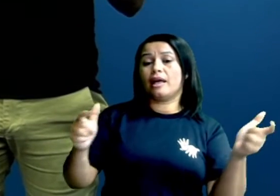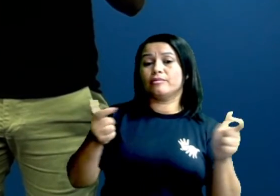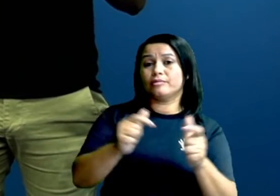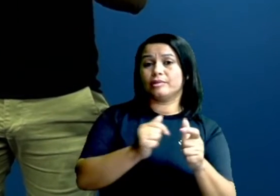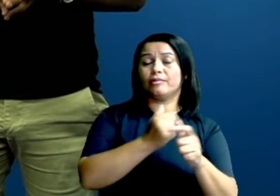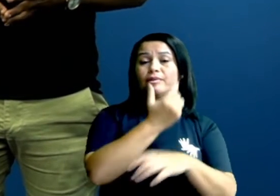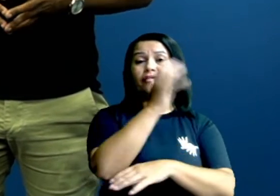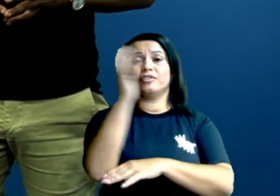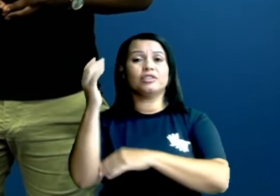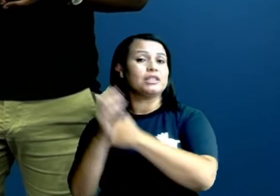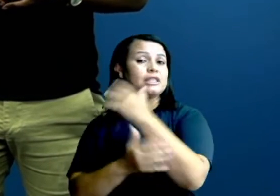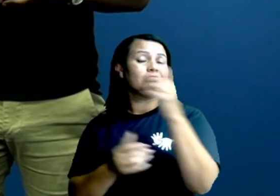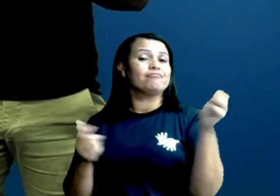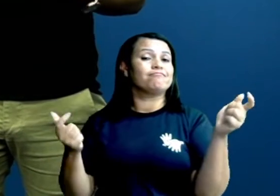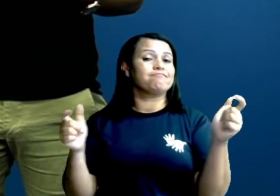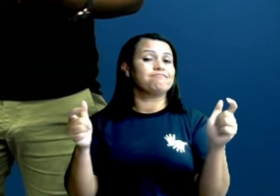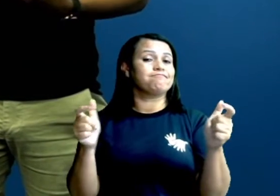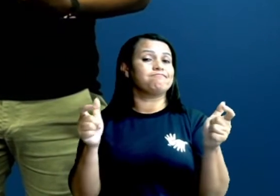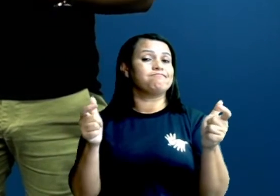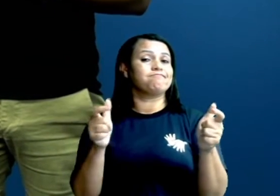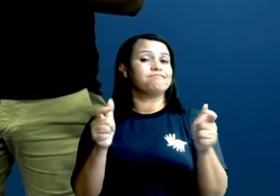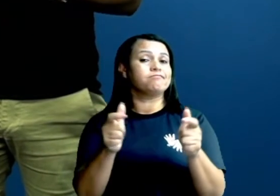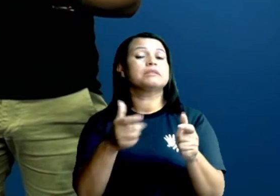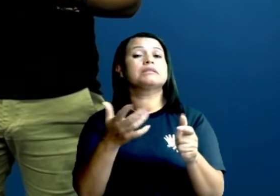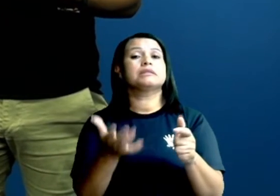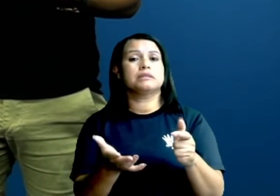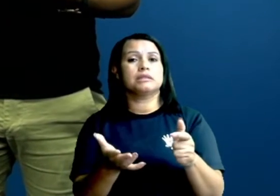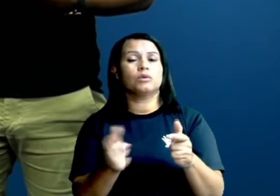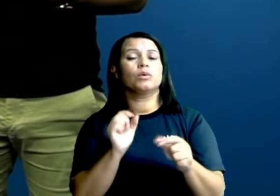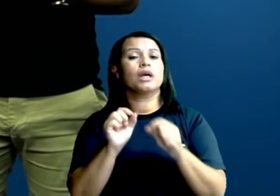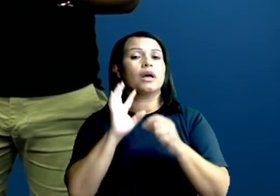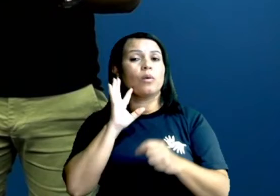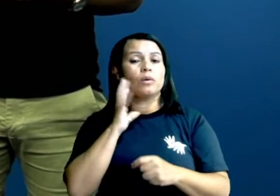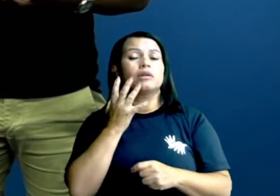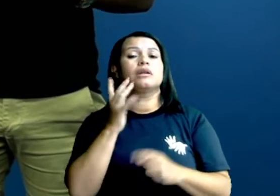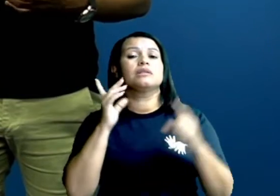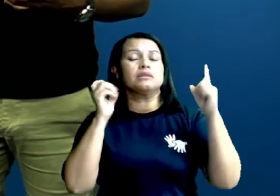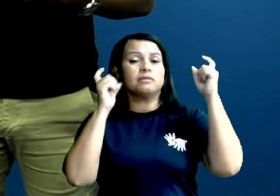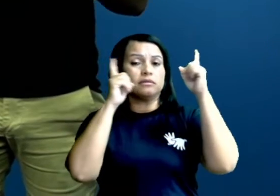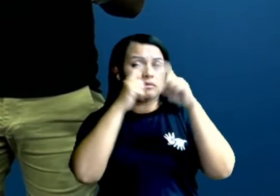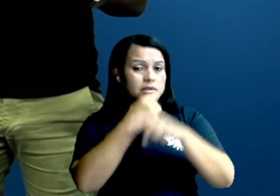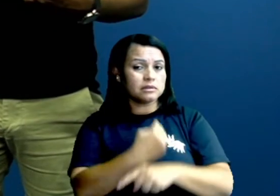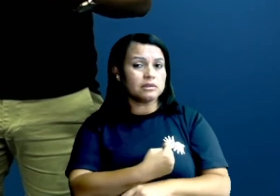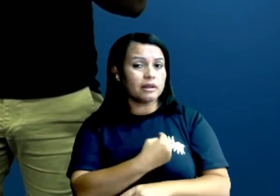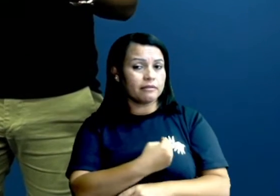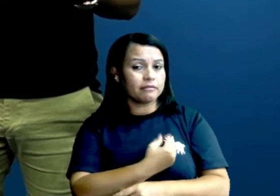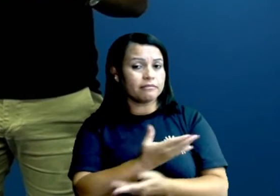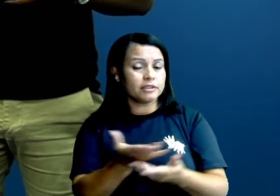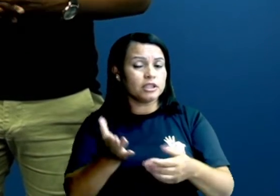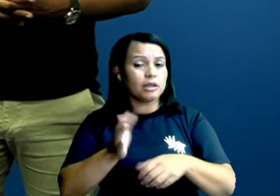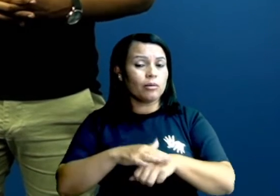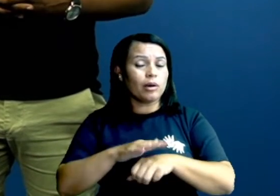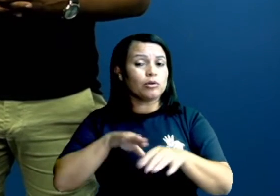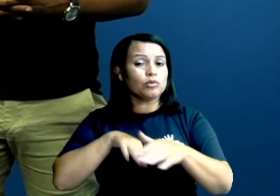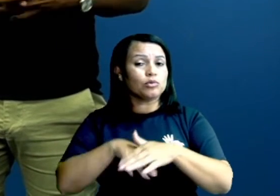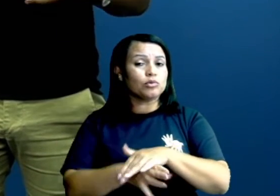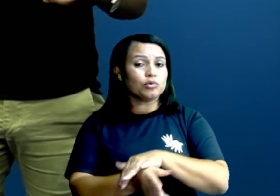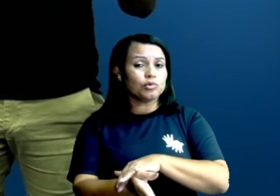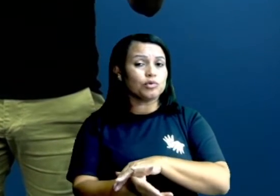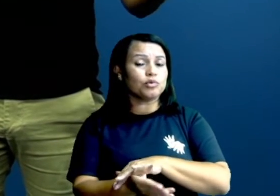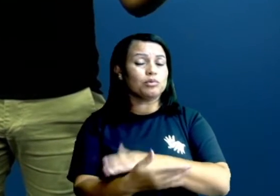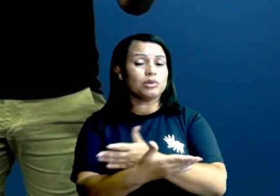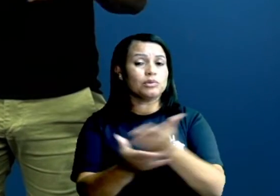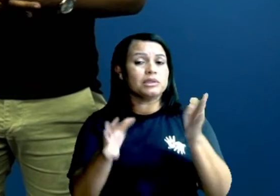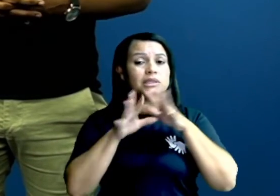vegetação, esses espaços vão ficando muito restritos, né, e acaba dificultando essa vida, esse hábito desses animais